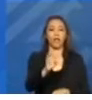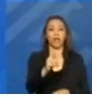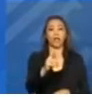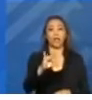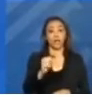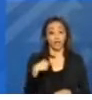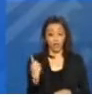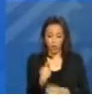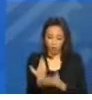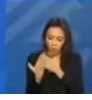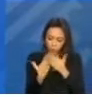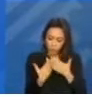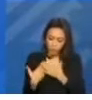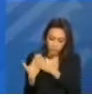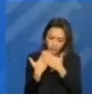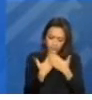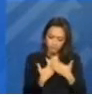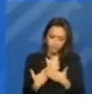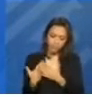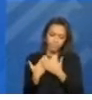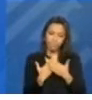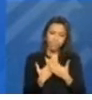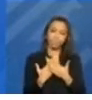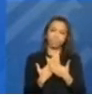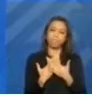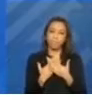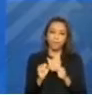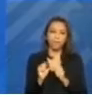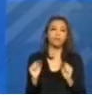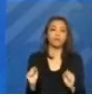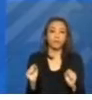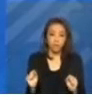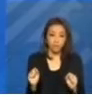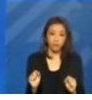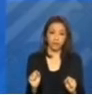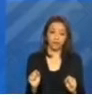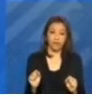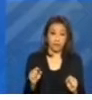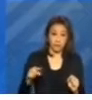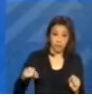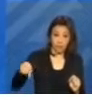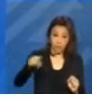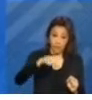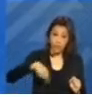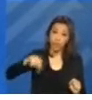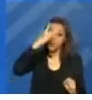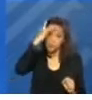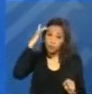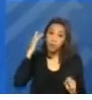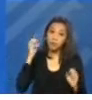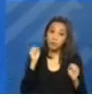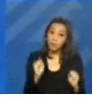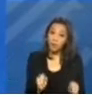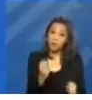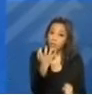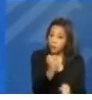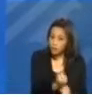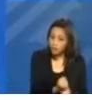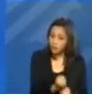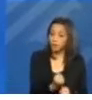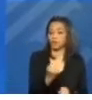um escalonamento para o recebimento em espécie. Na nossa